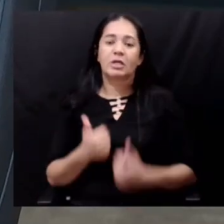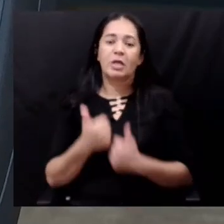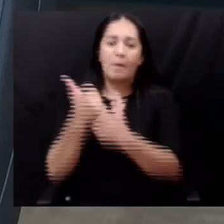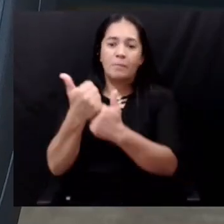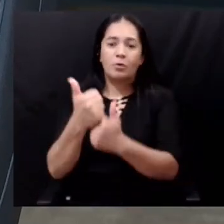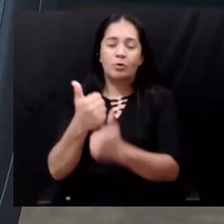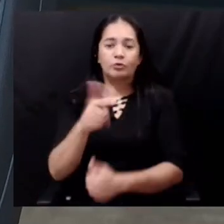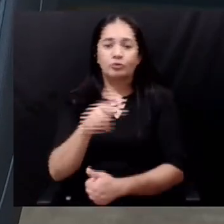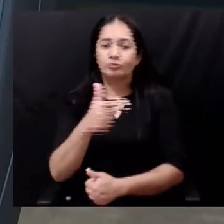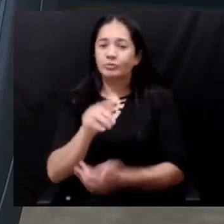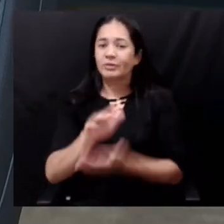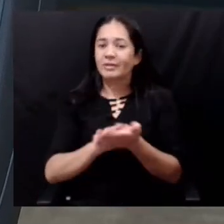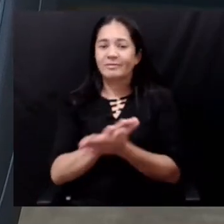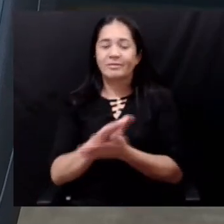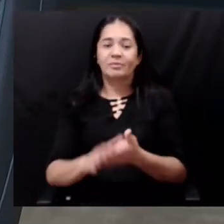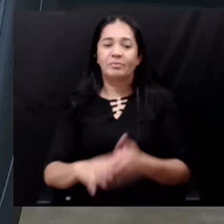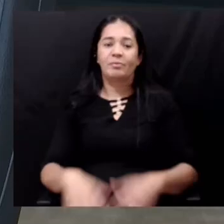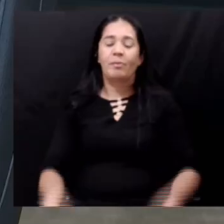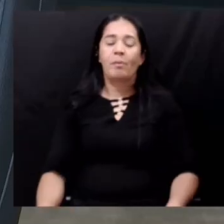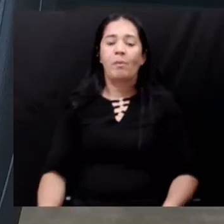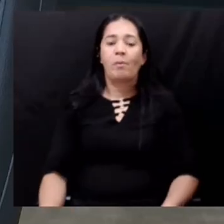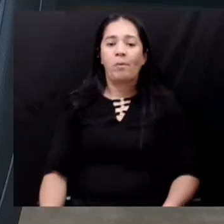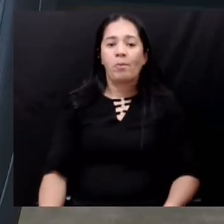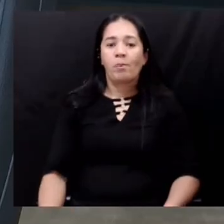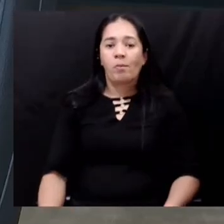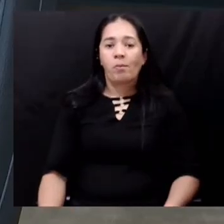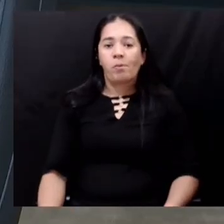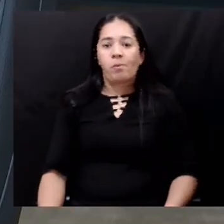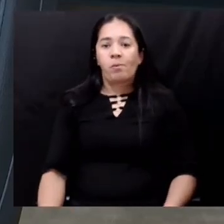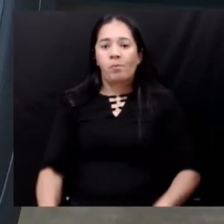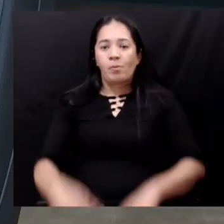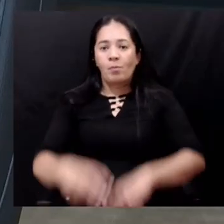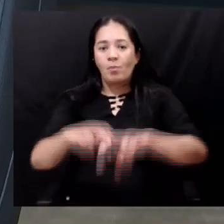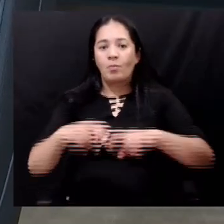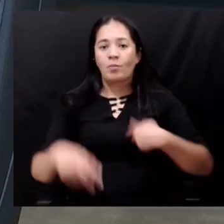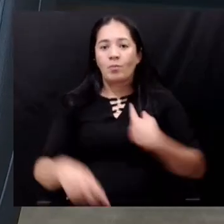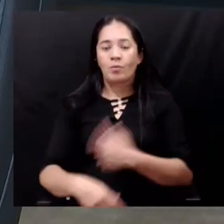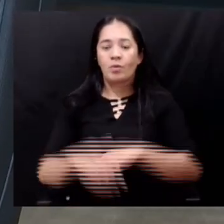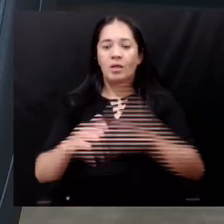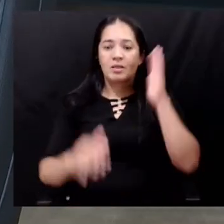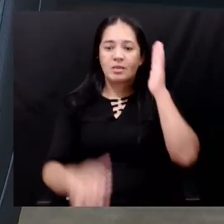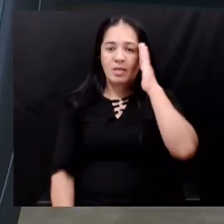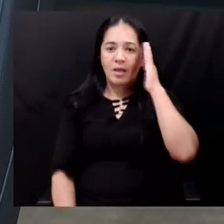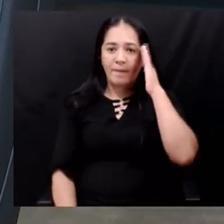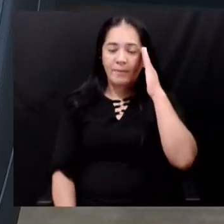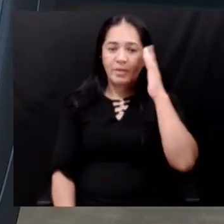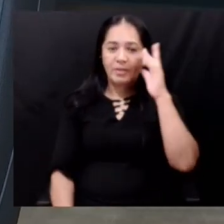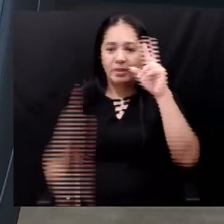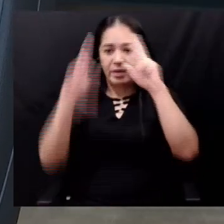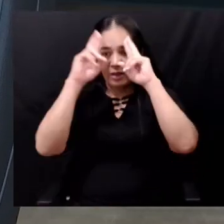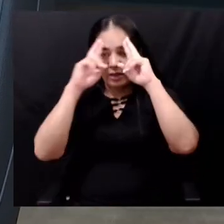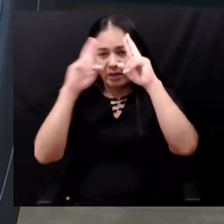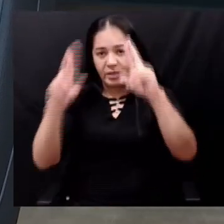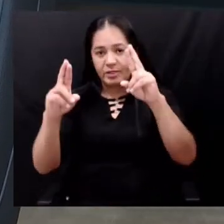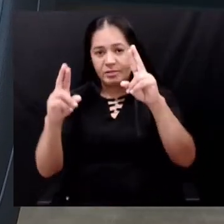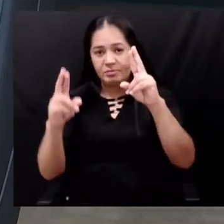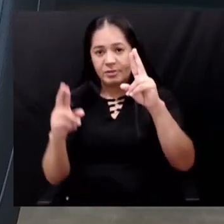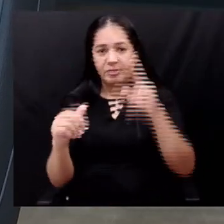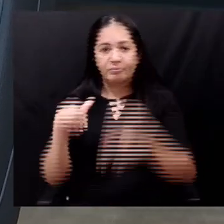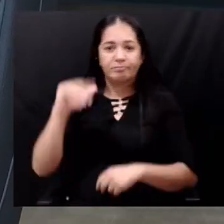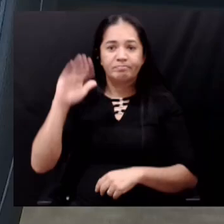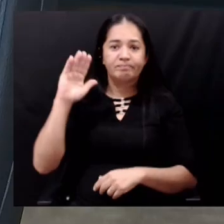com essa declaração, sabendo que a gente não deveria respeitar os que estão em